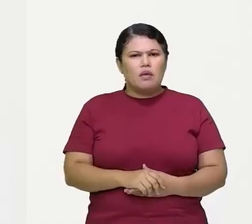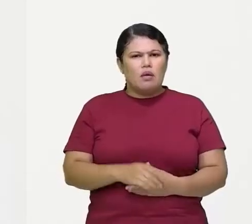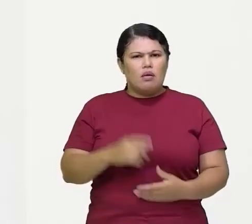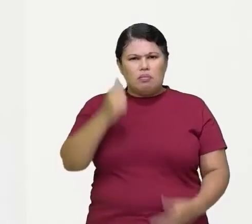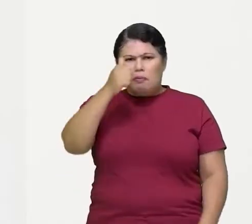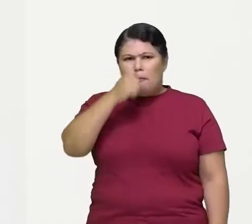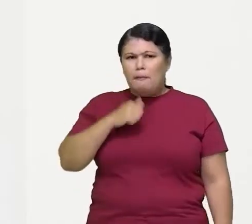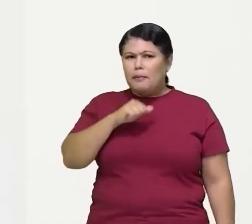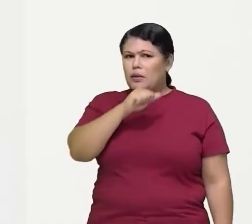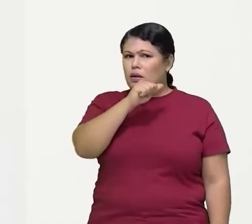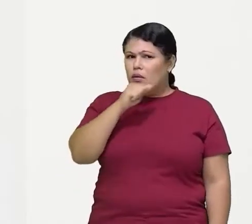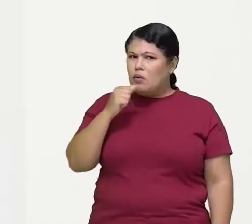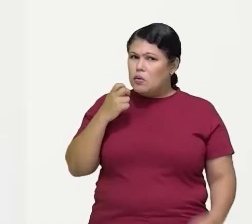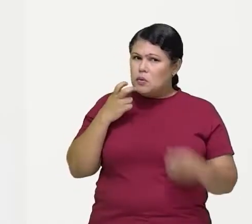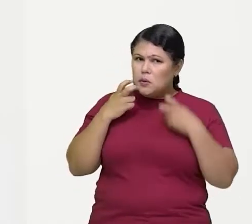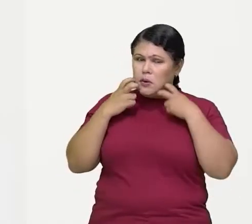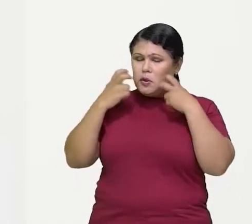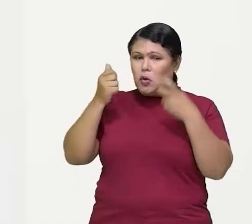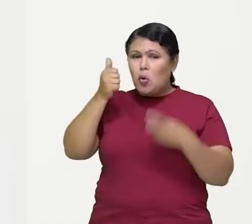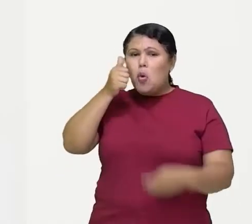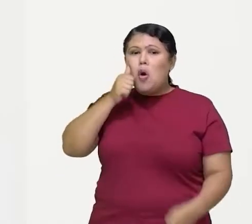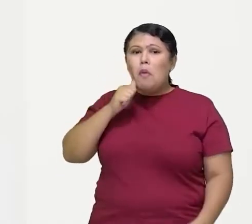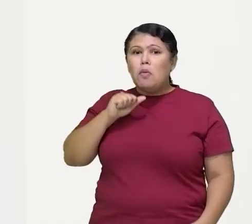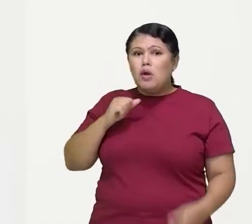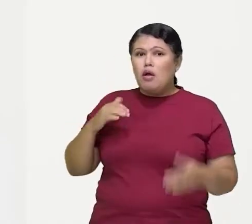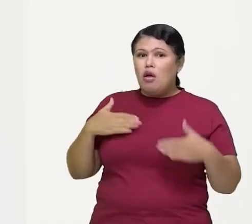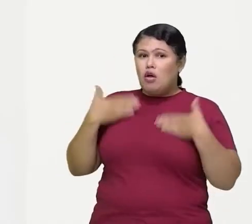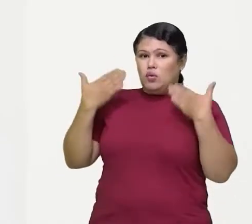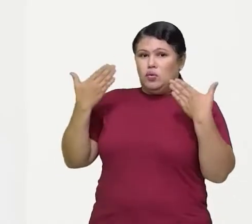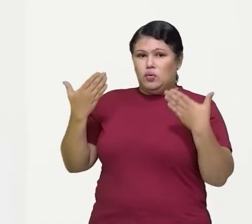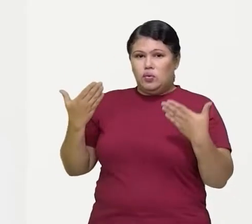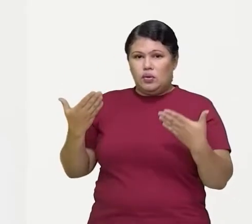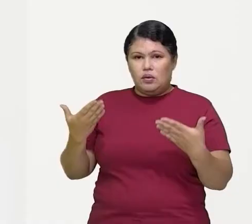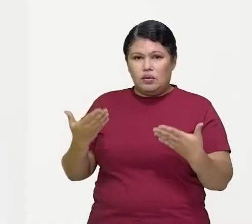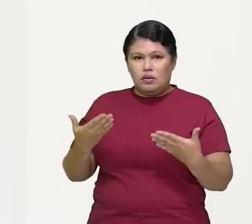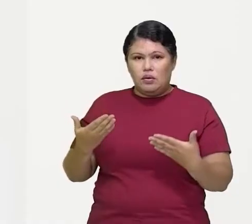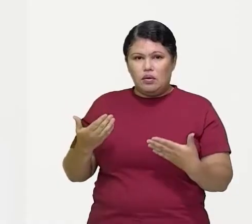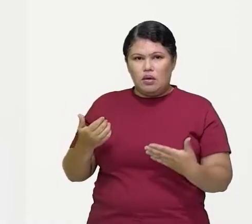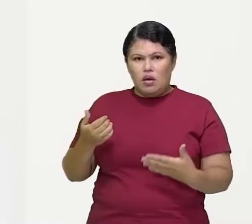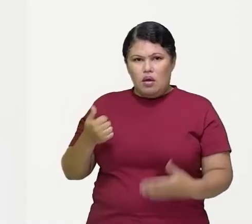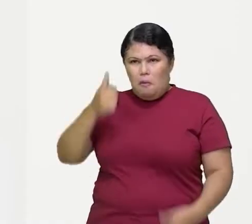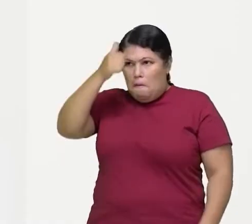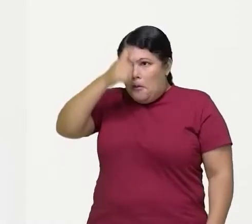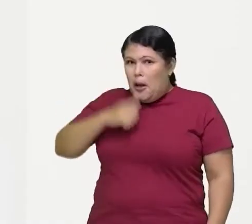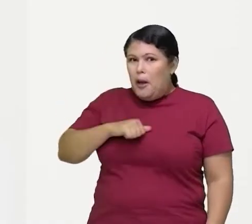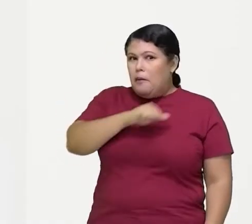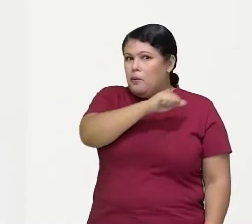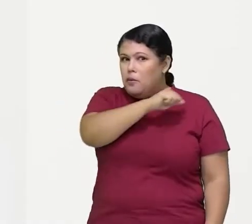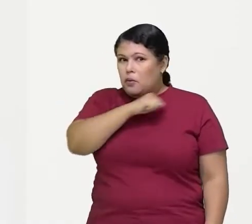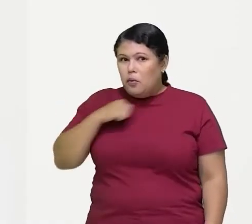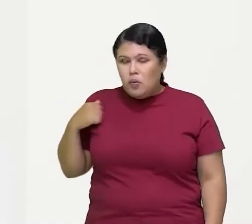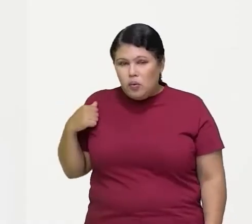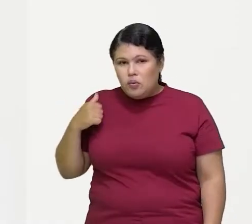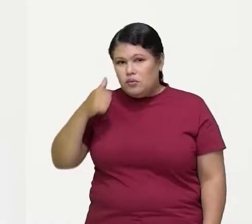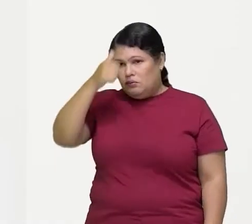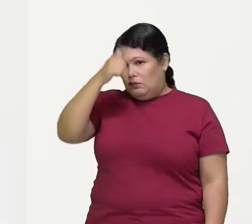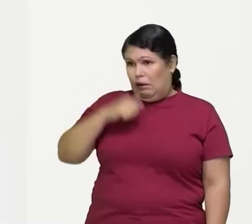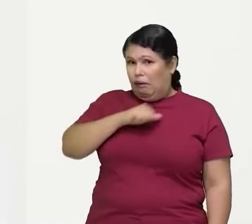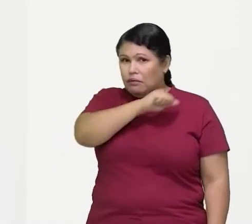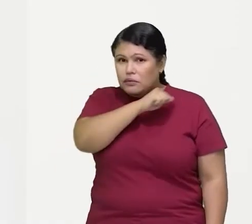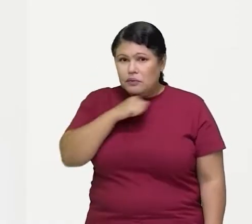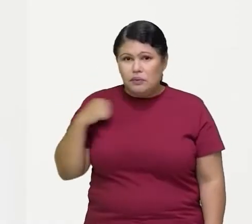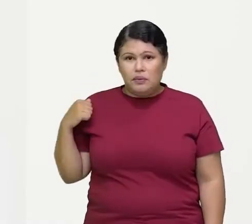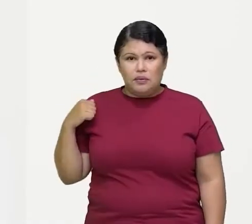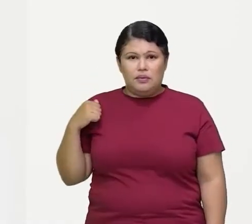Credo em cruz, gritou Maria assustada. Olha só, credo em cruz, olha